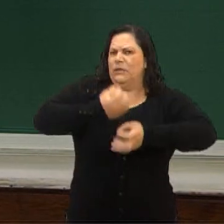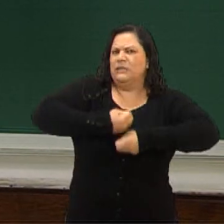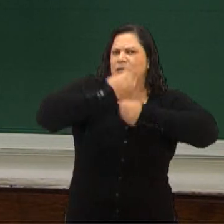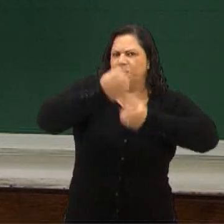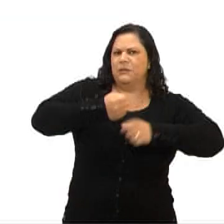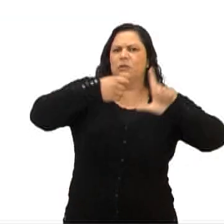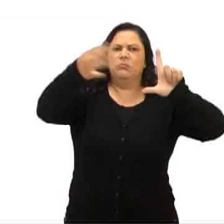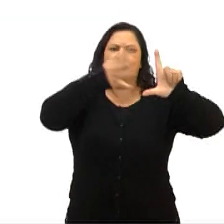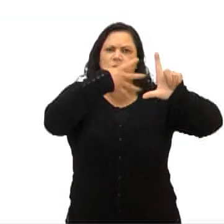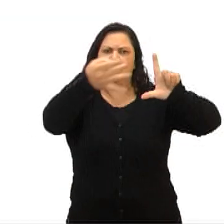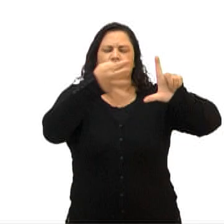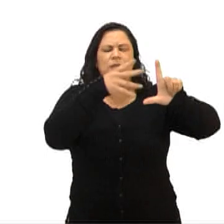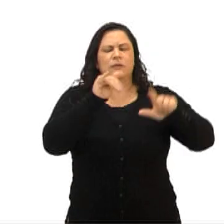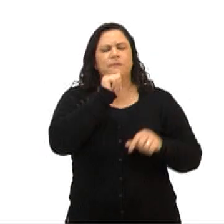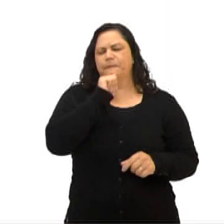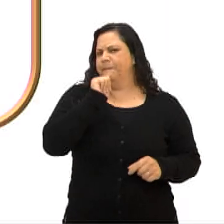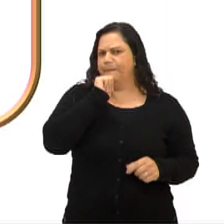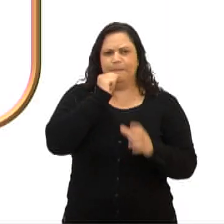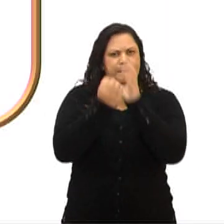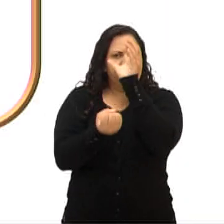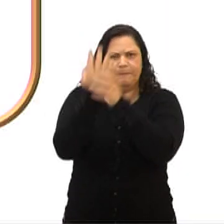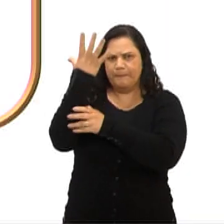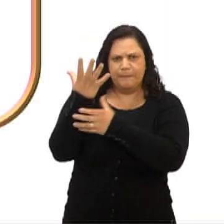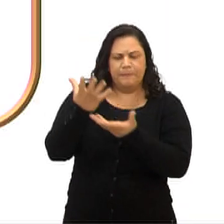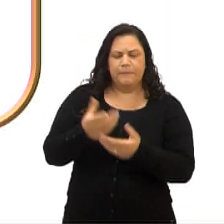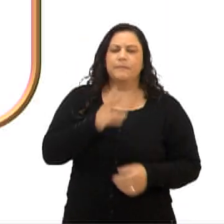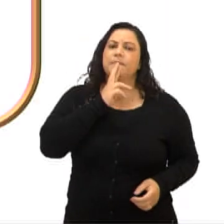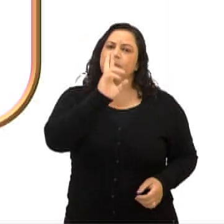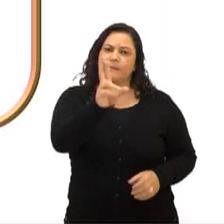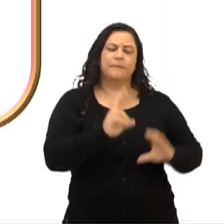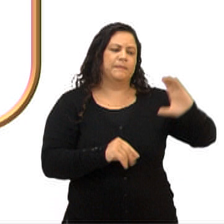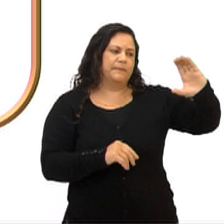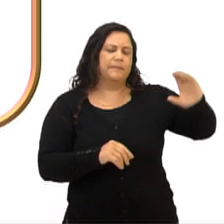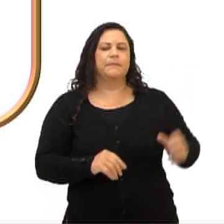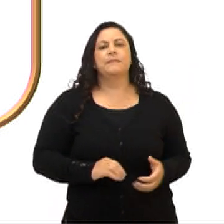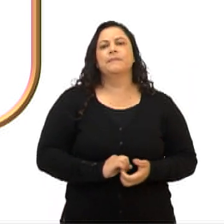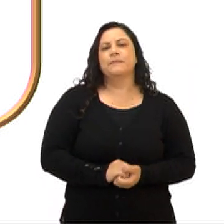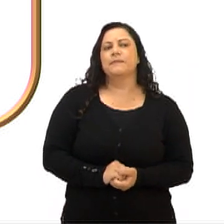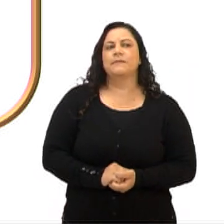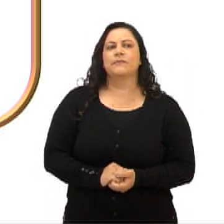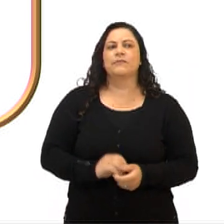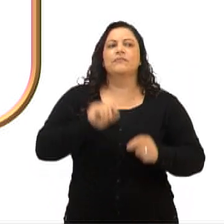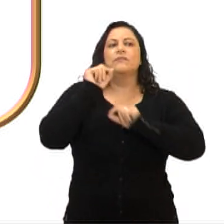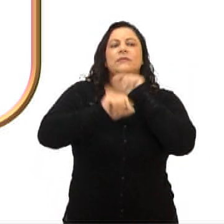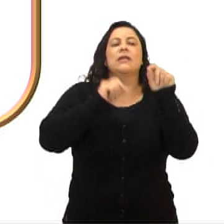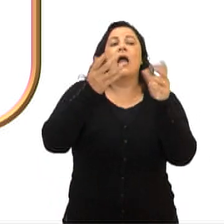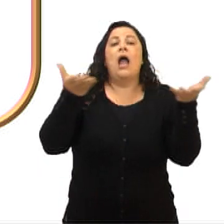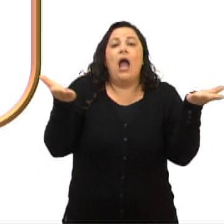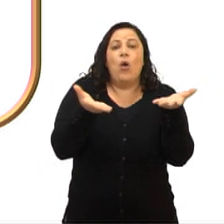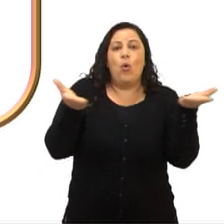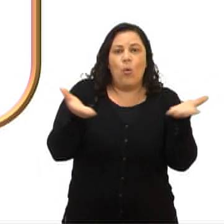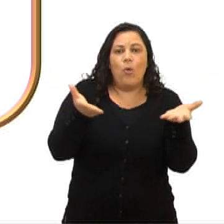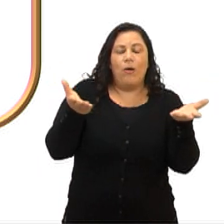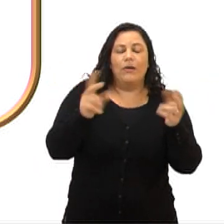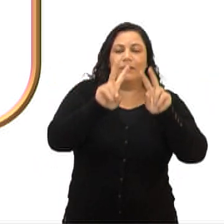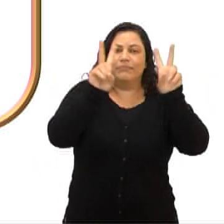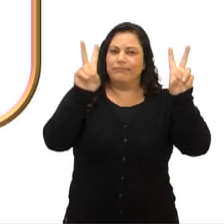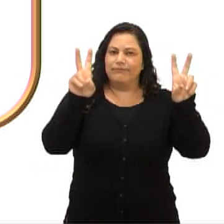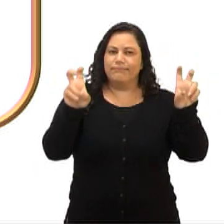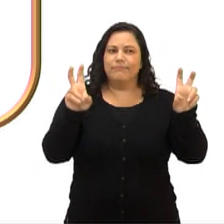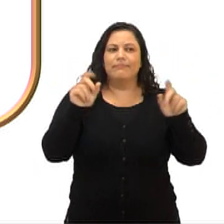Então, a alternativa correta, letra C. E vamos falar agora desse cara aqui, vamos ver aqui, ó.